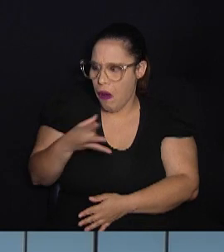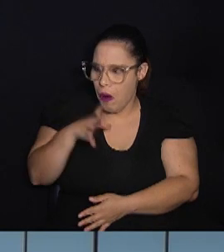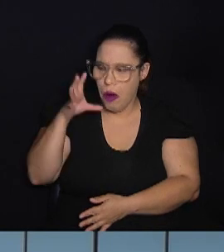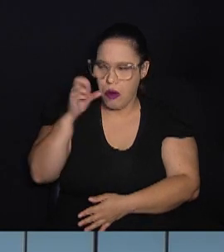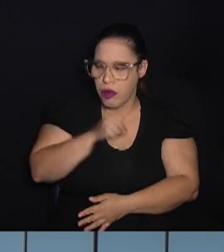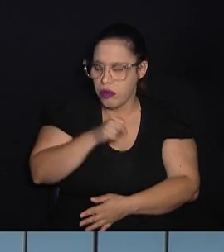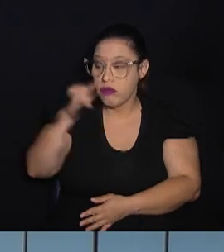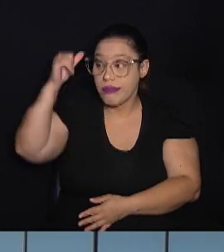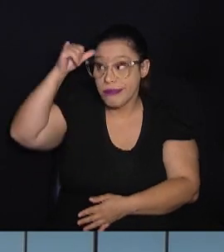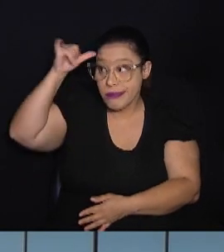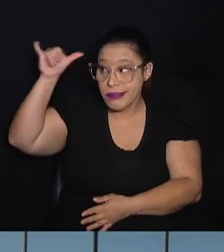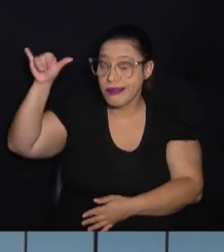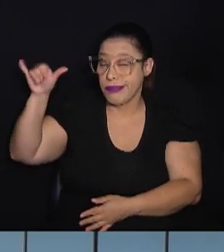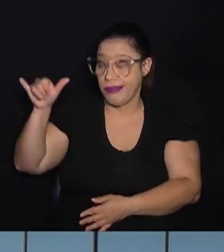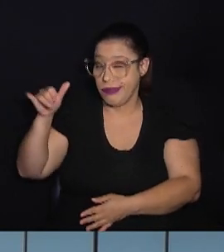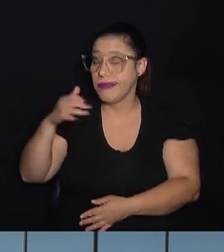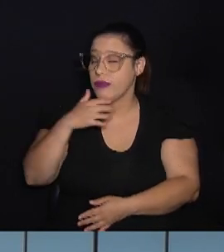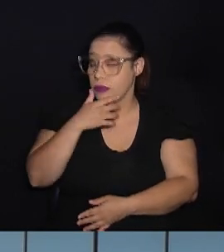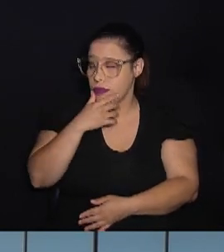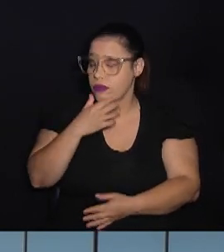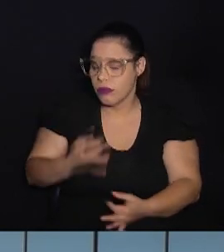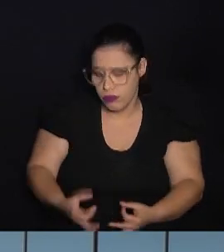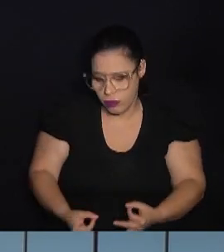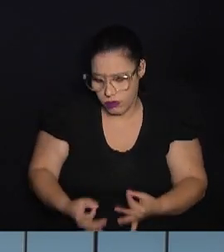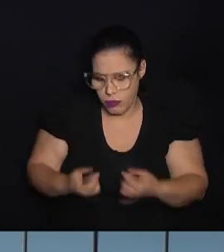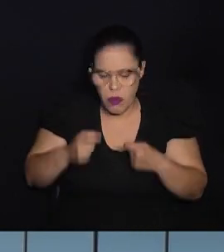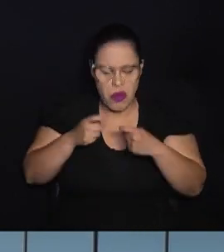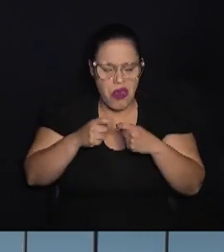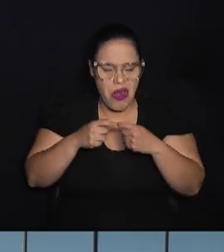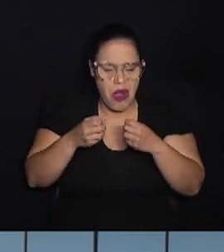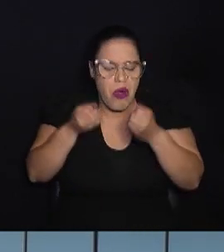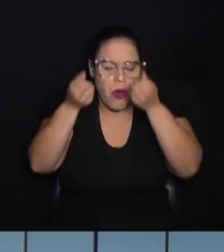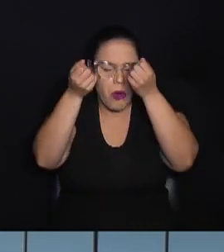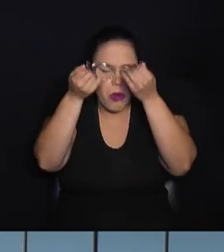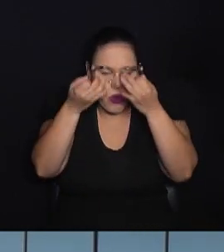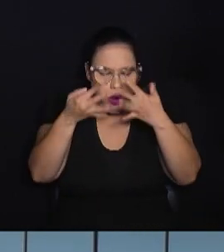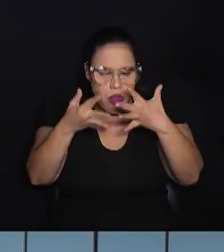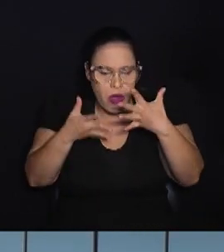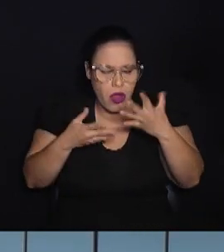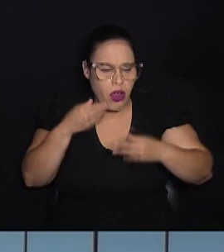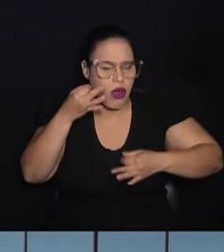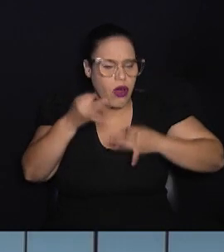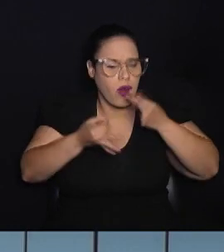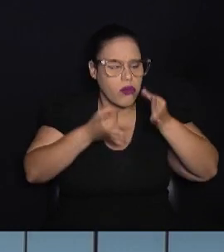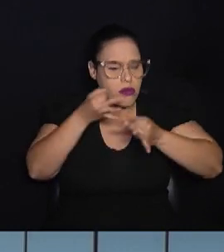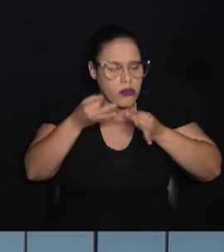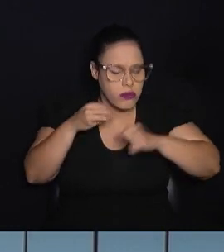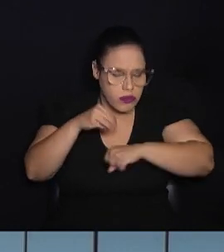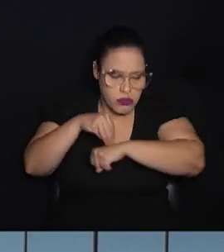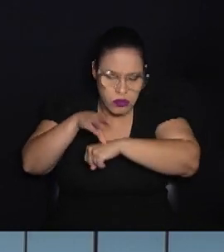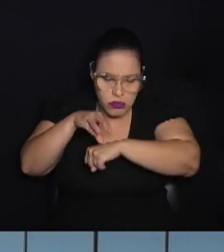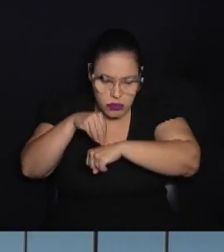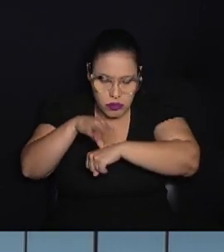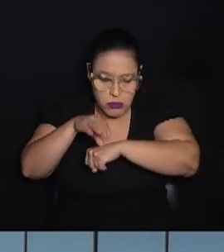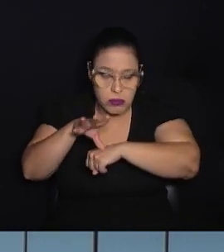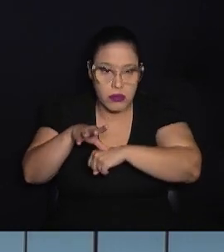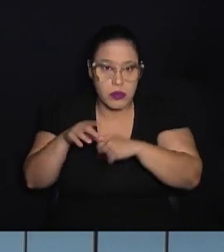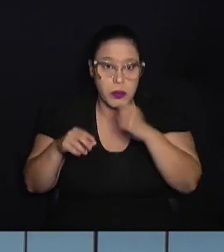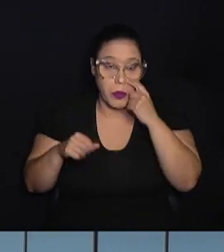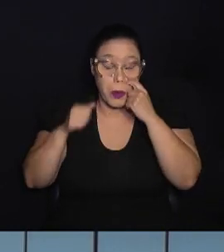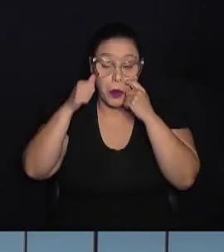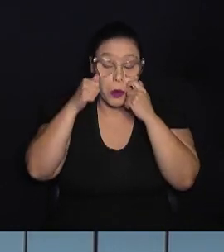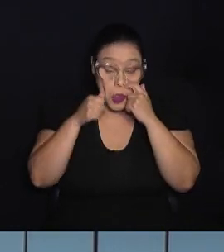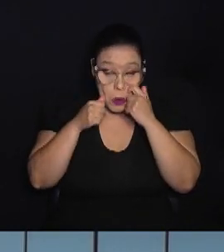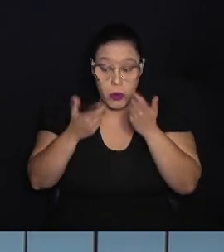Da prevenção desse tipo de câncer, né, doutora? Quais seriam as orientações, as dicas que você passaria aqui para as